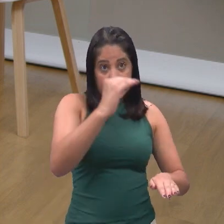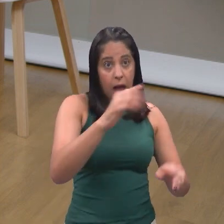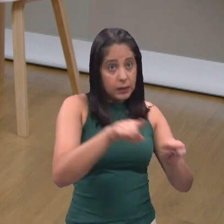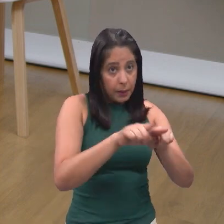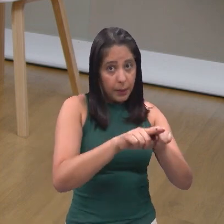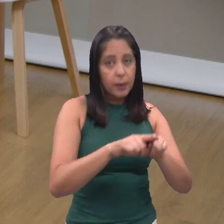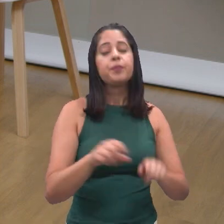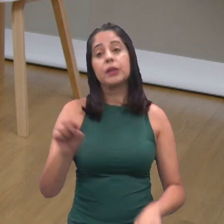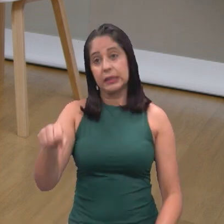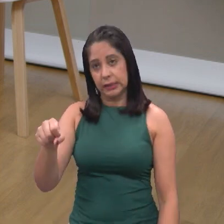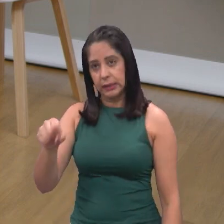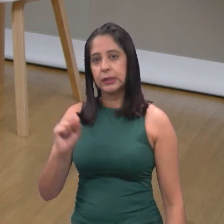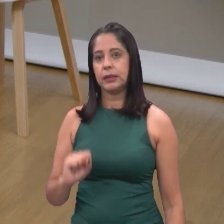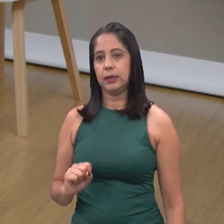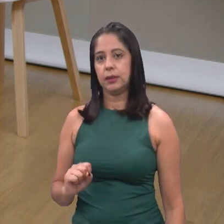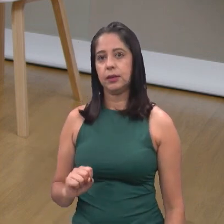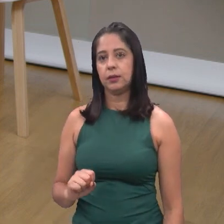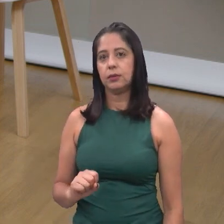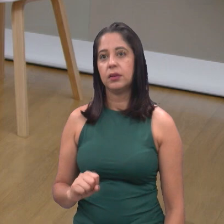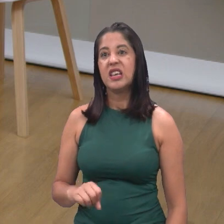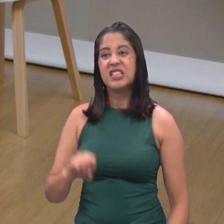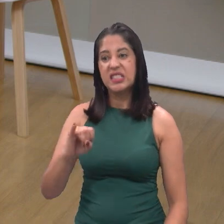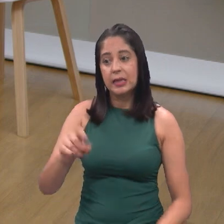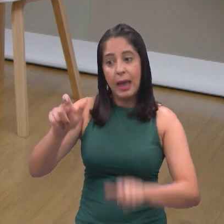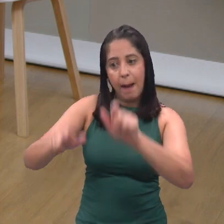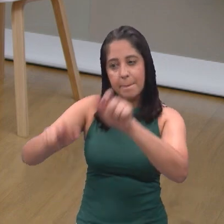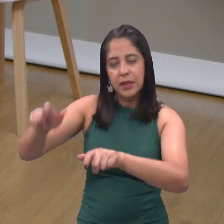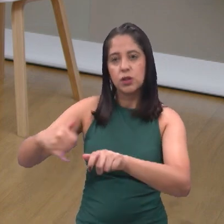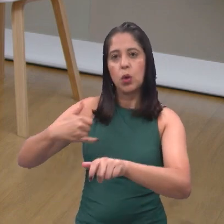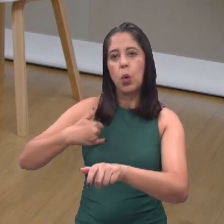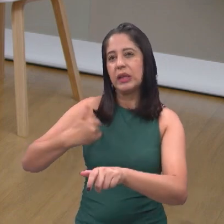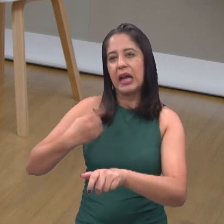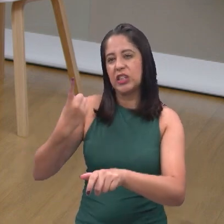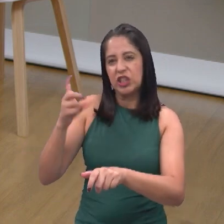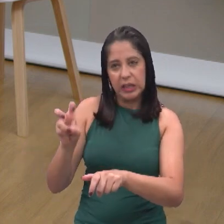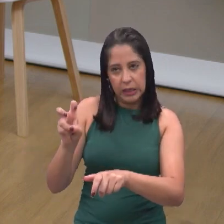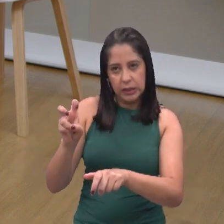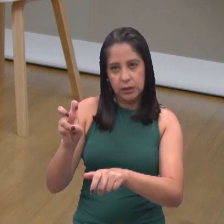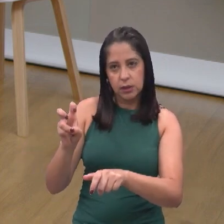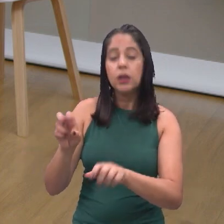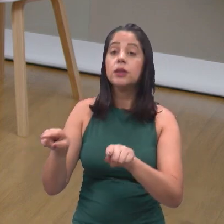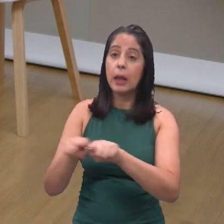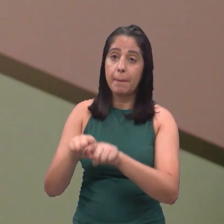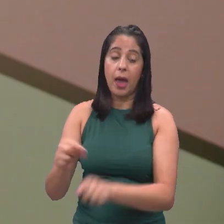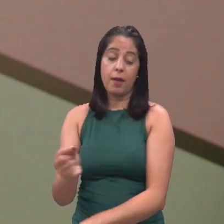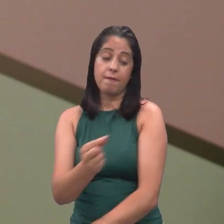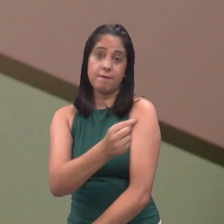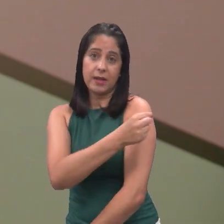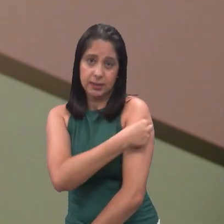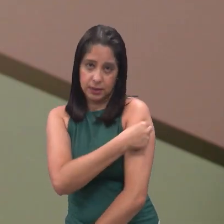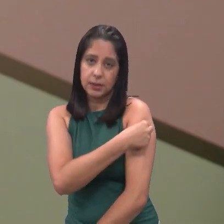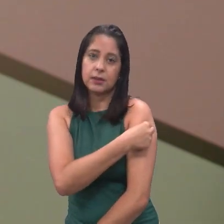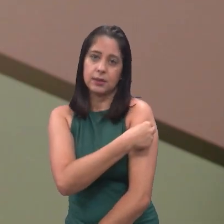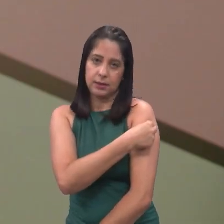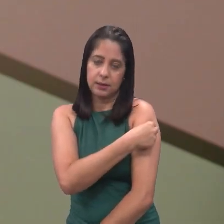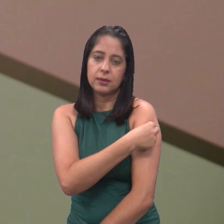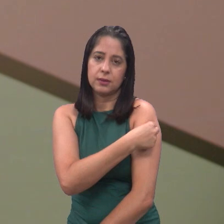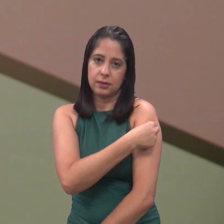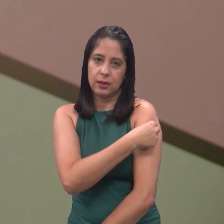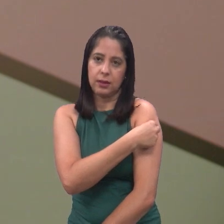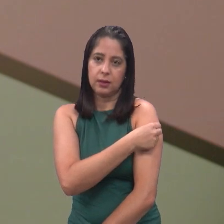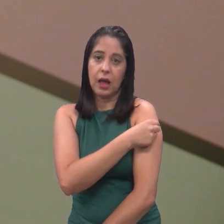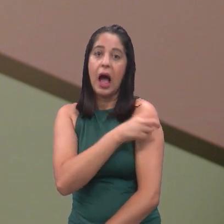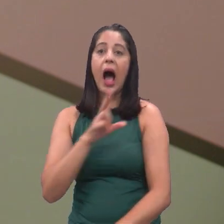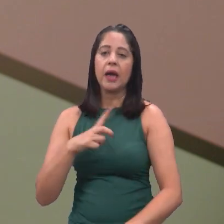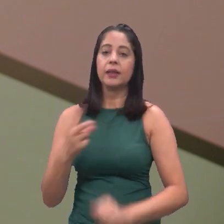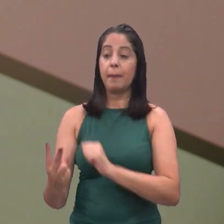essa vacina, já para a pessoa que tem 15 anos, ela já está incluída no calendário. Então, até 15 anos, você está protegido